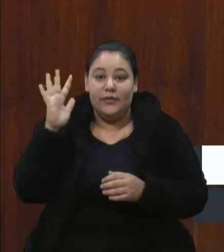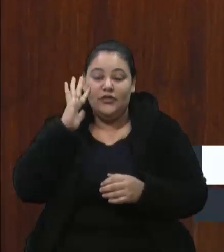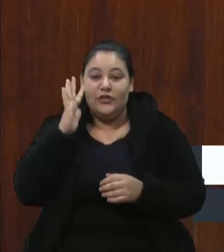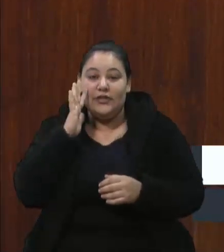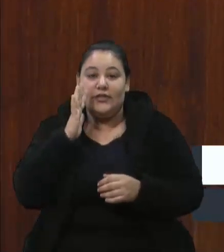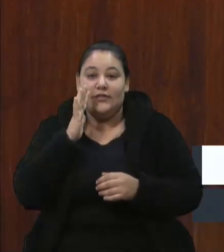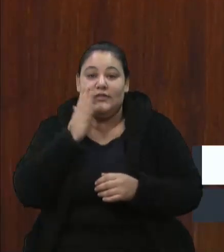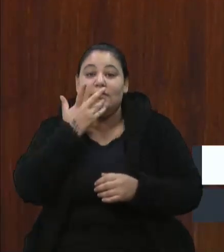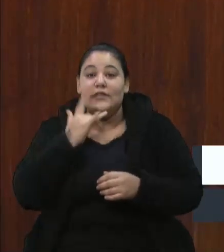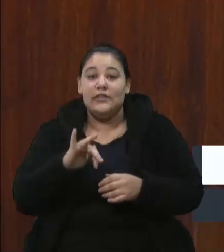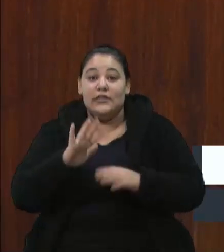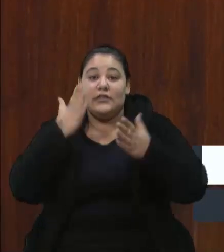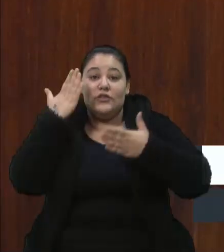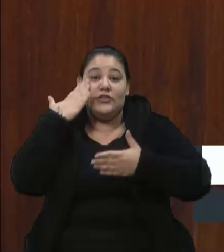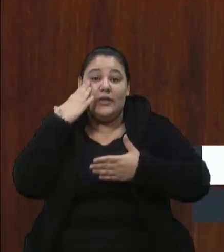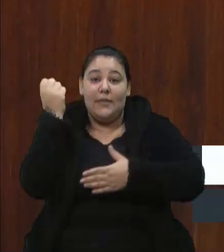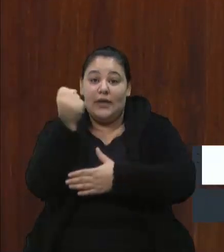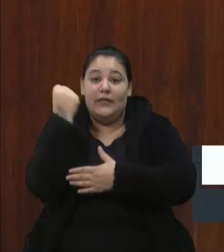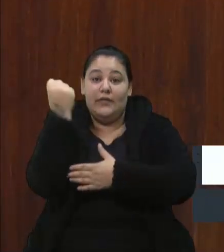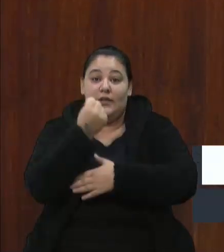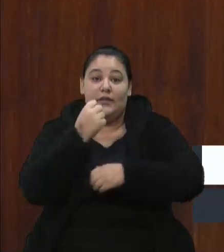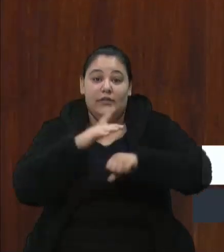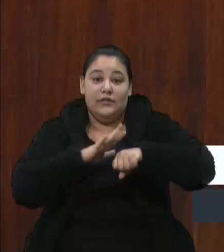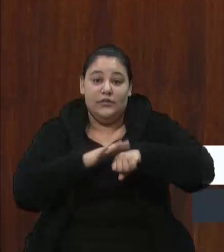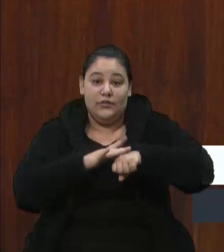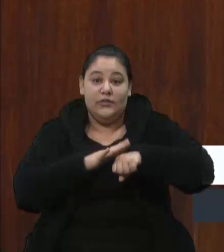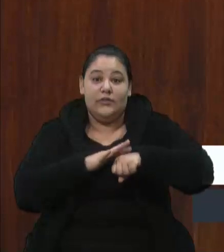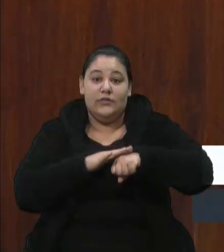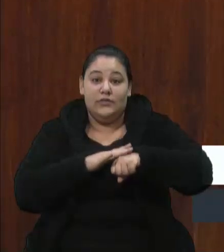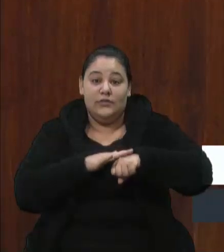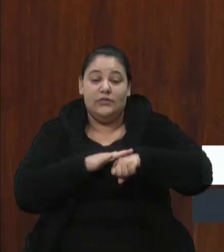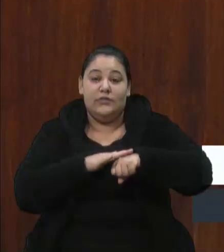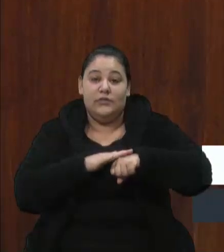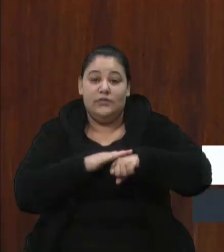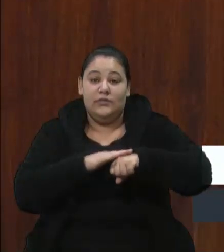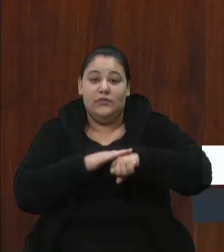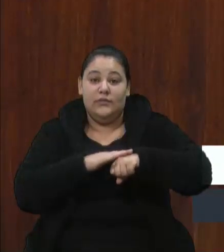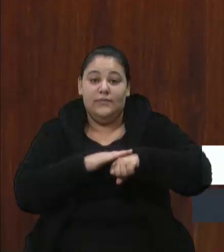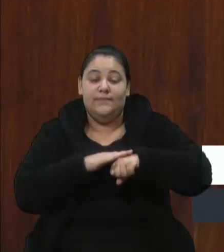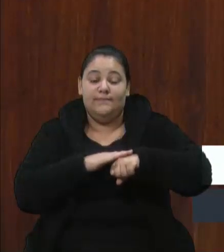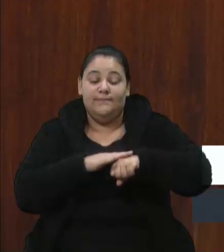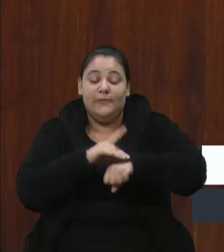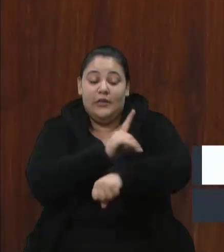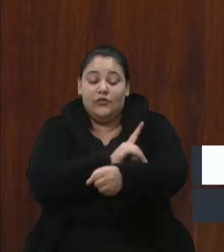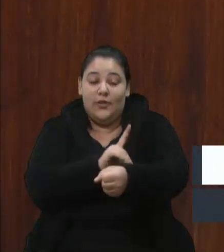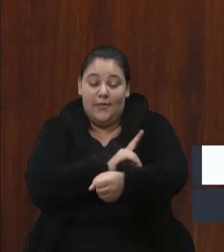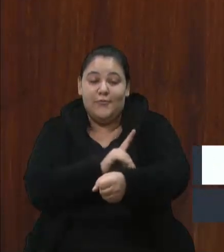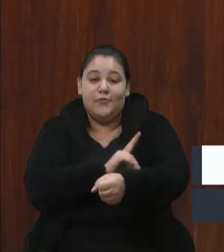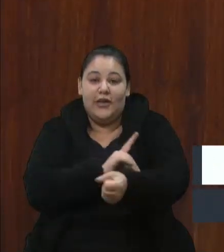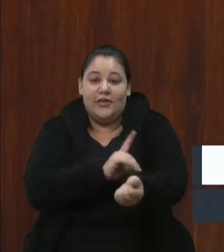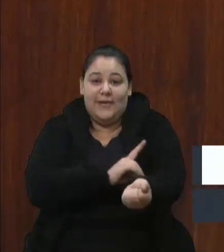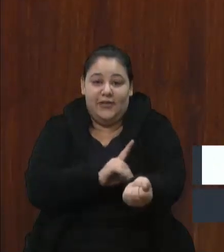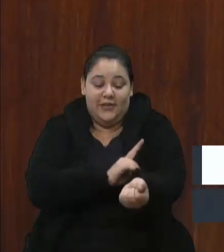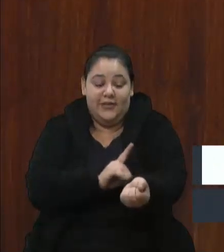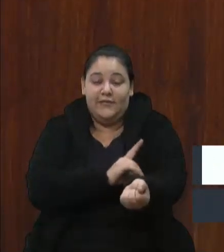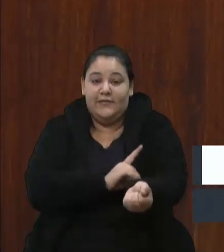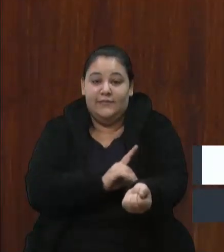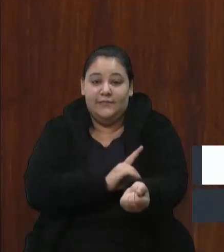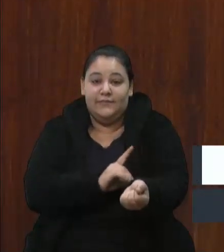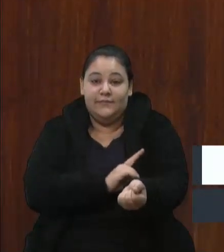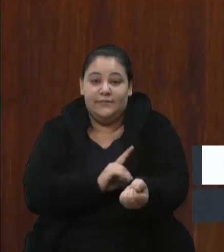a gravidade de uma doença dessas. A questão das picadas também é muito maior